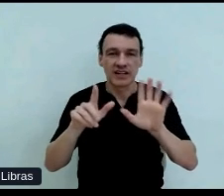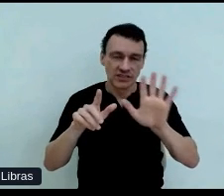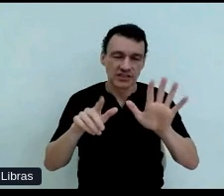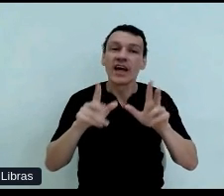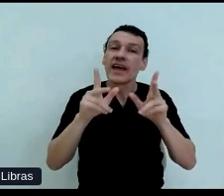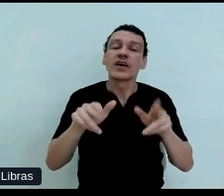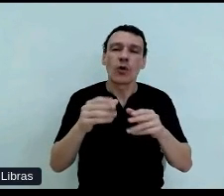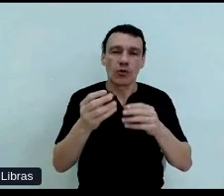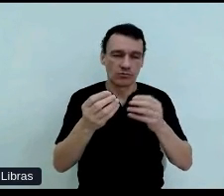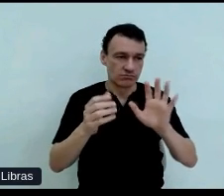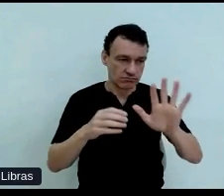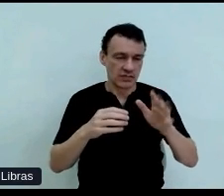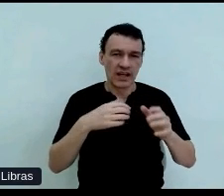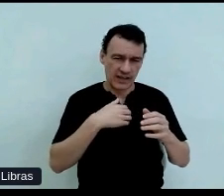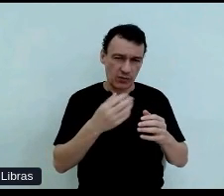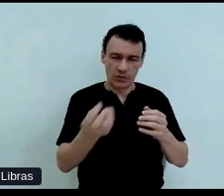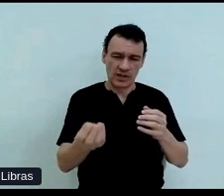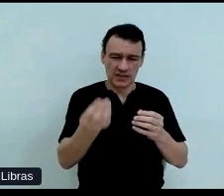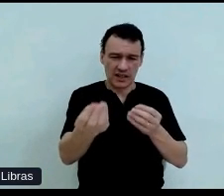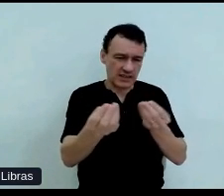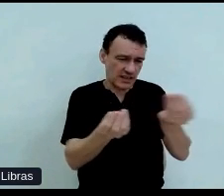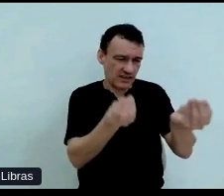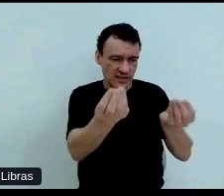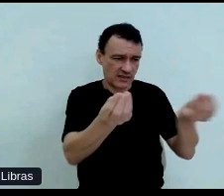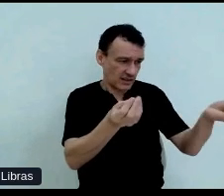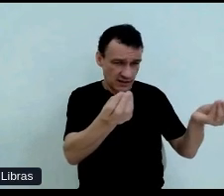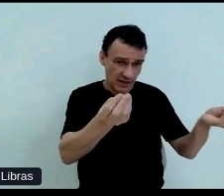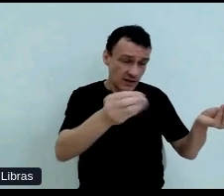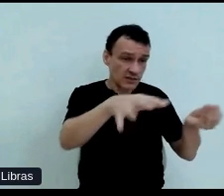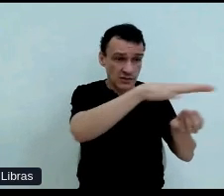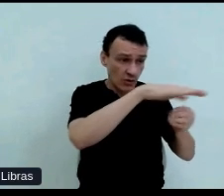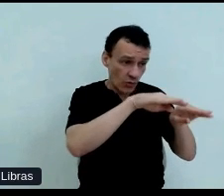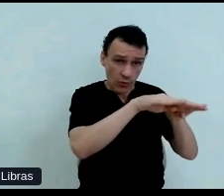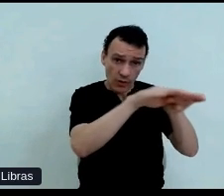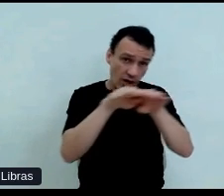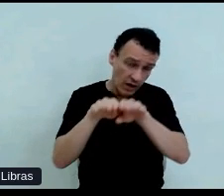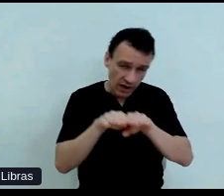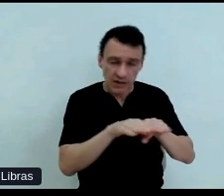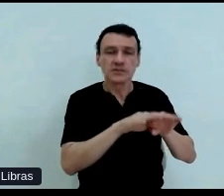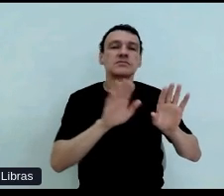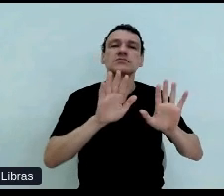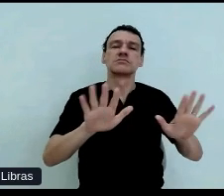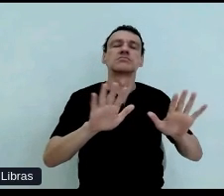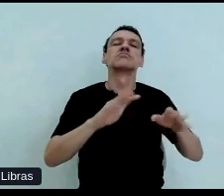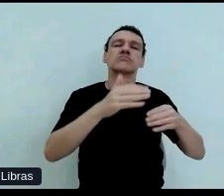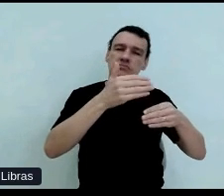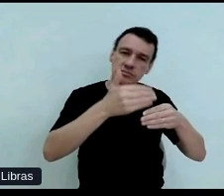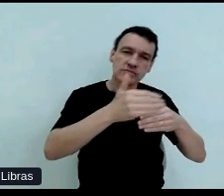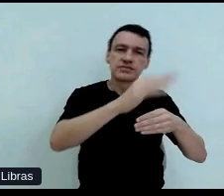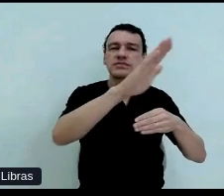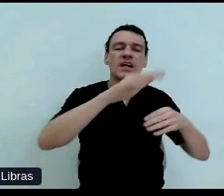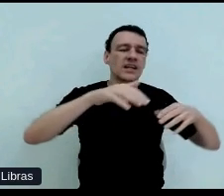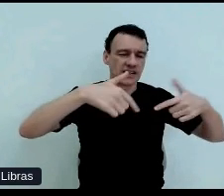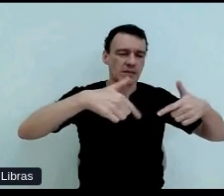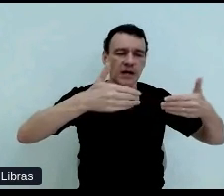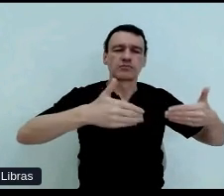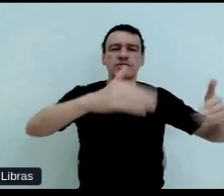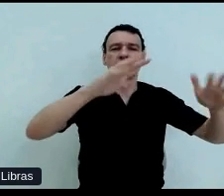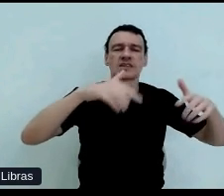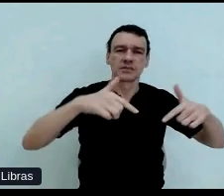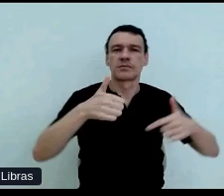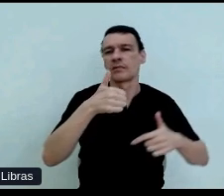pensar uma nova avaliação de desempenho. Primeiro, a gente deveria colocar